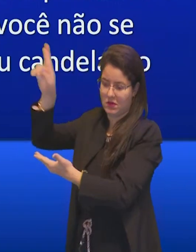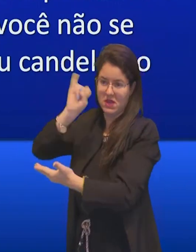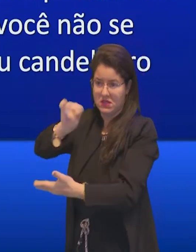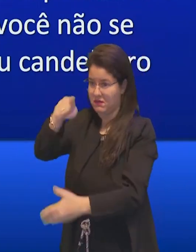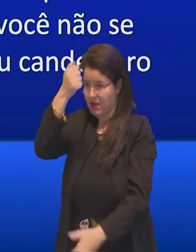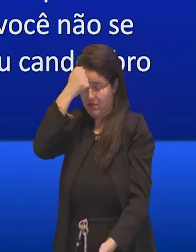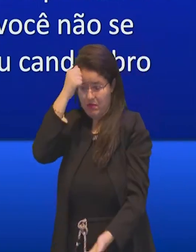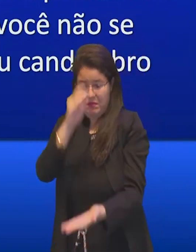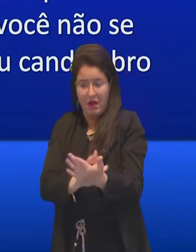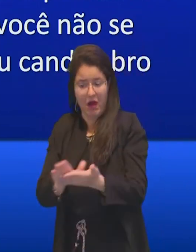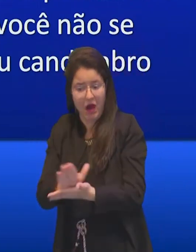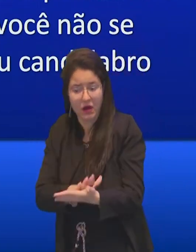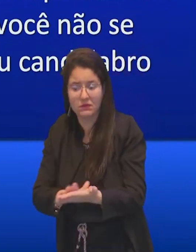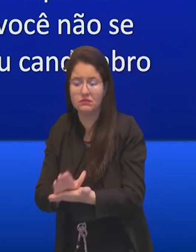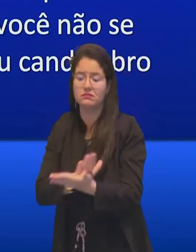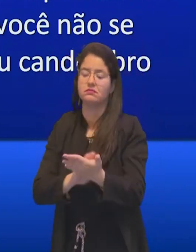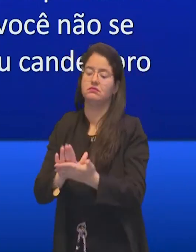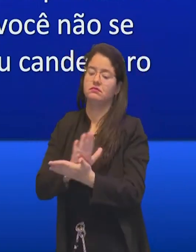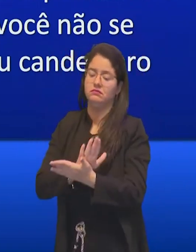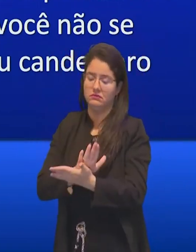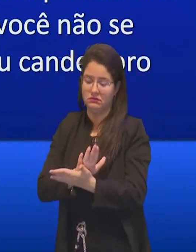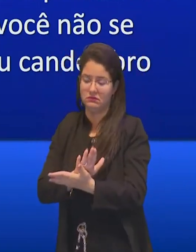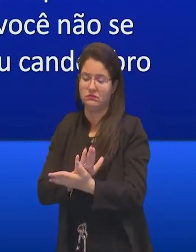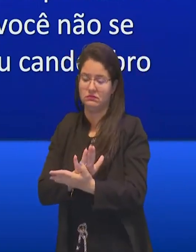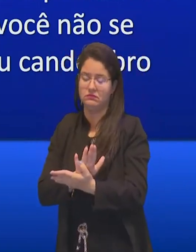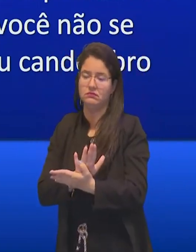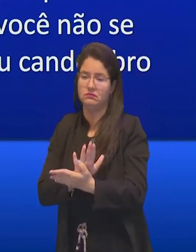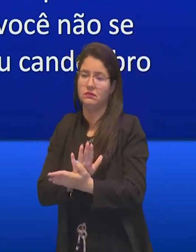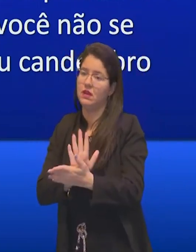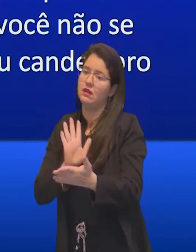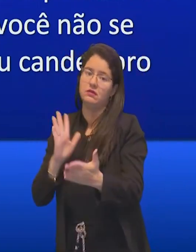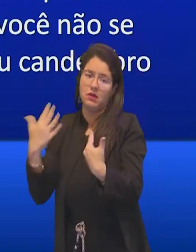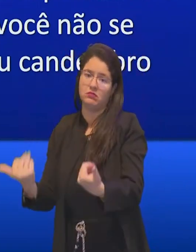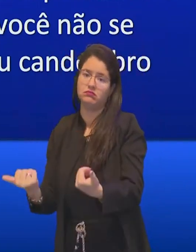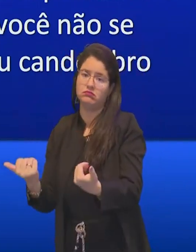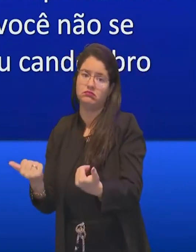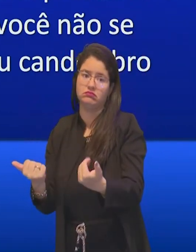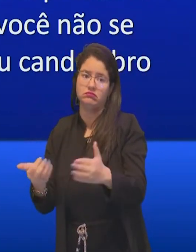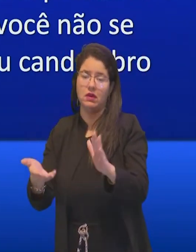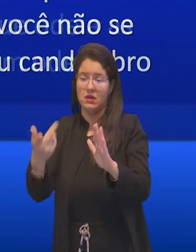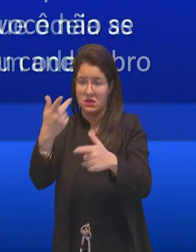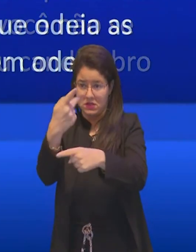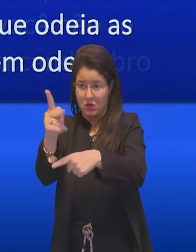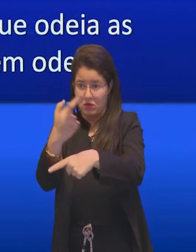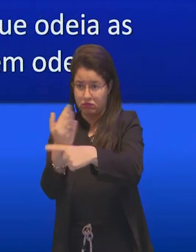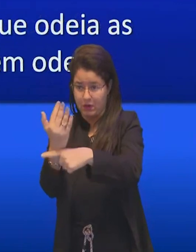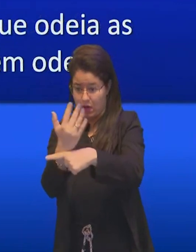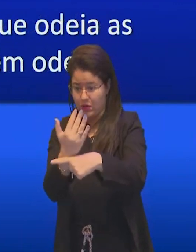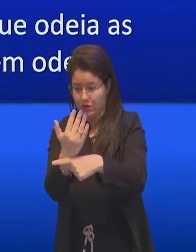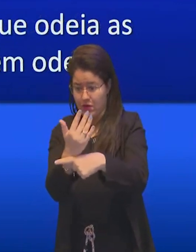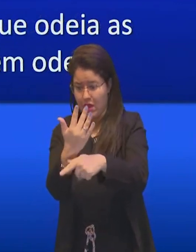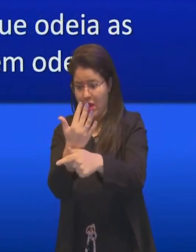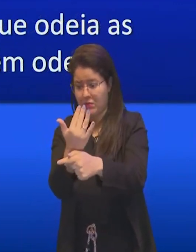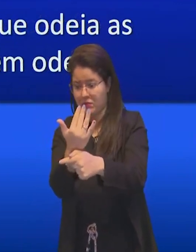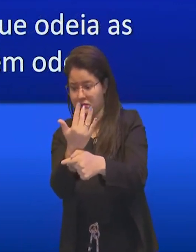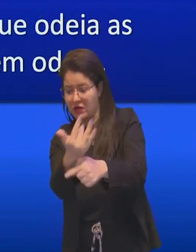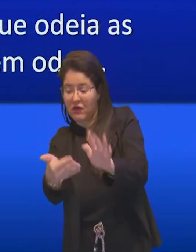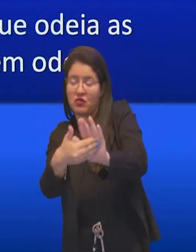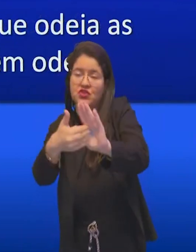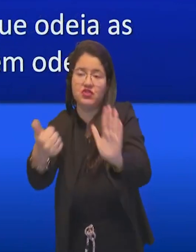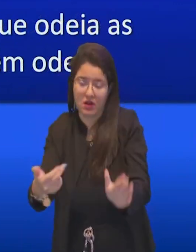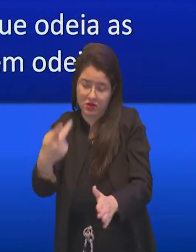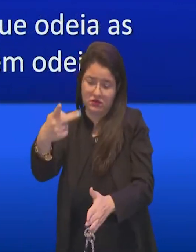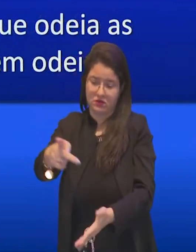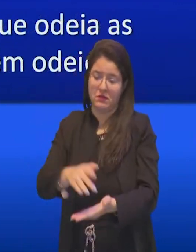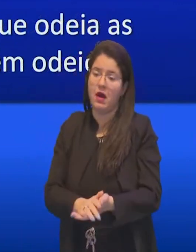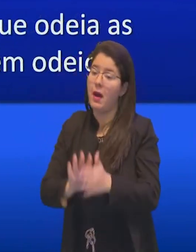se arrepender, virei até você e tirarei o seu candelabro do lugar dele. Mas você